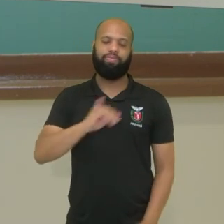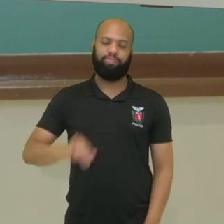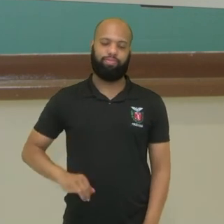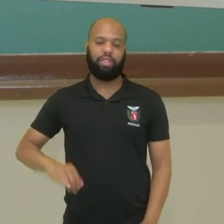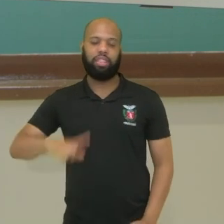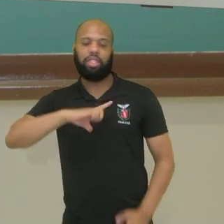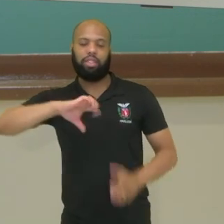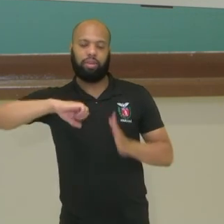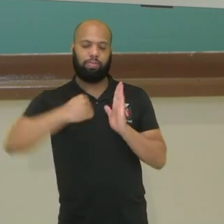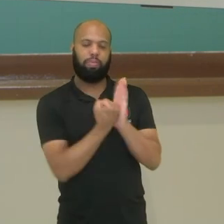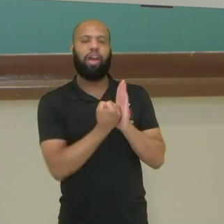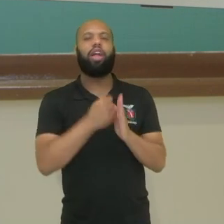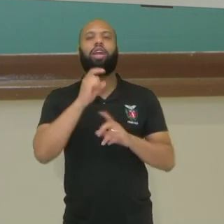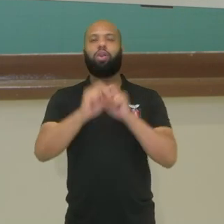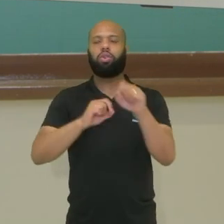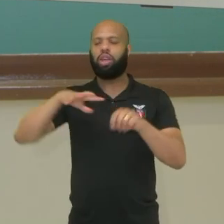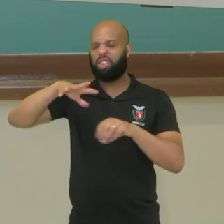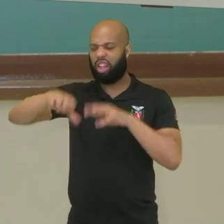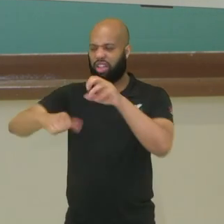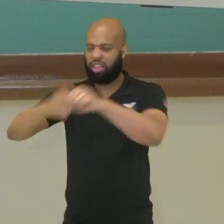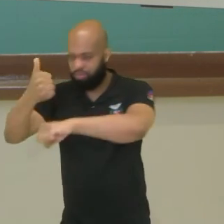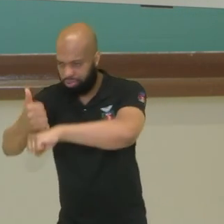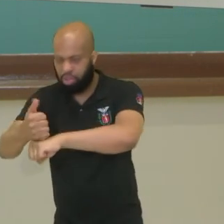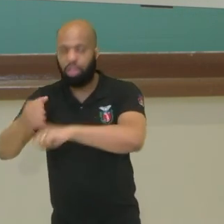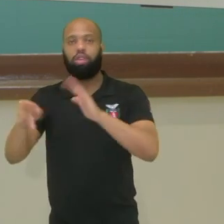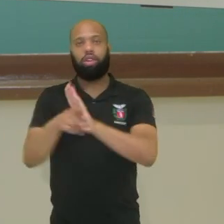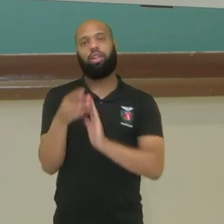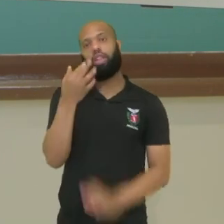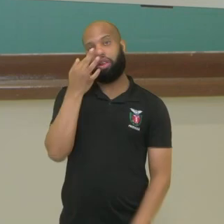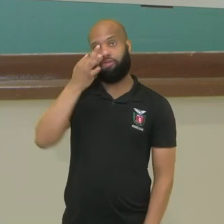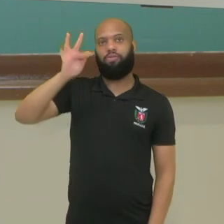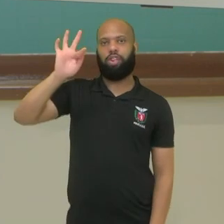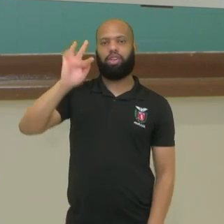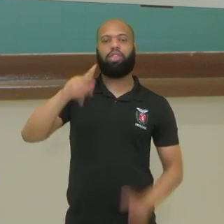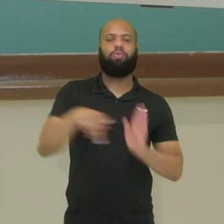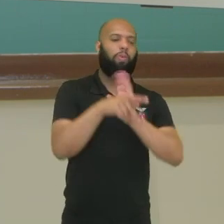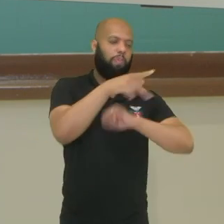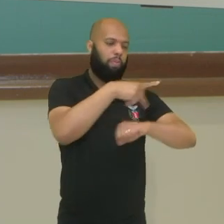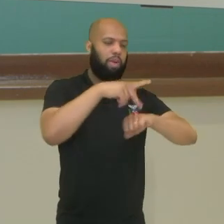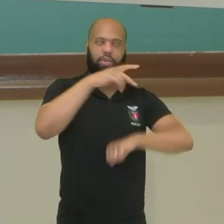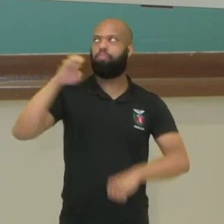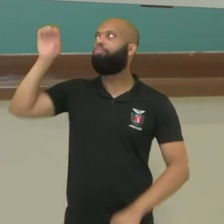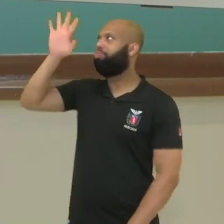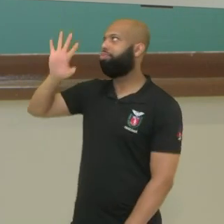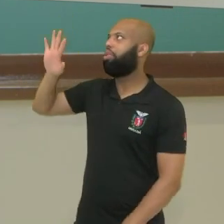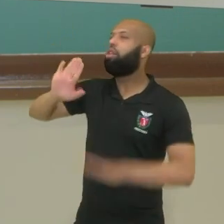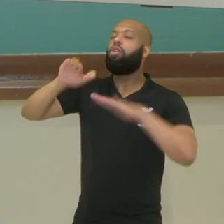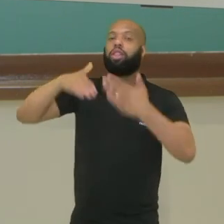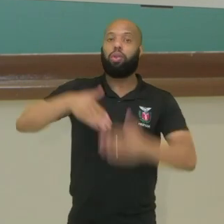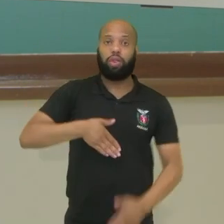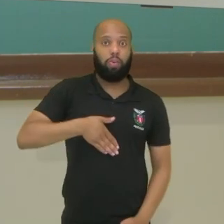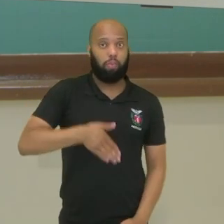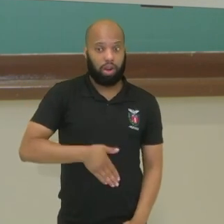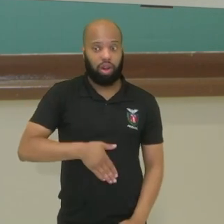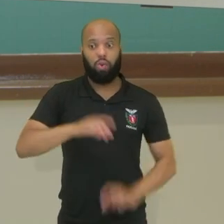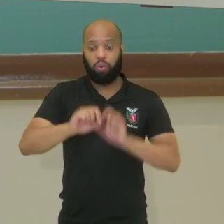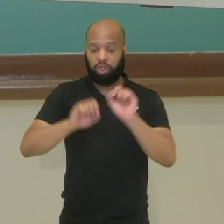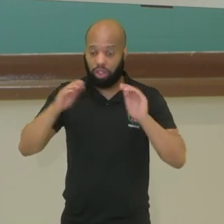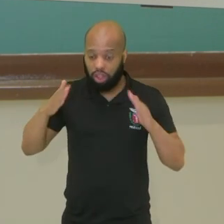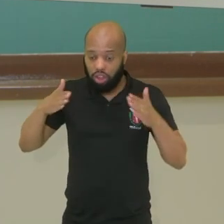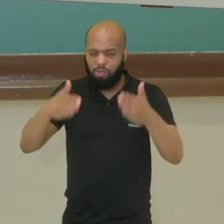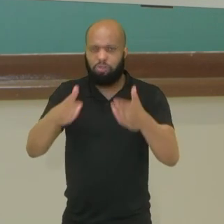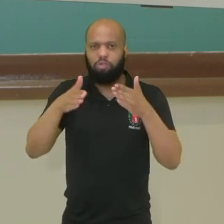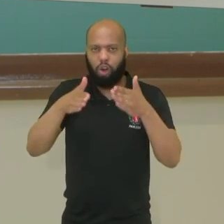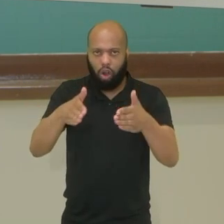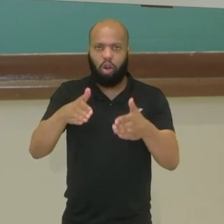pelo expansionismo territorial da França perante os países da Europa, né? Napoleão, portanto, canaliza o seu